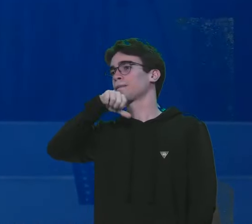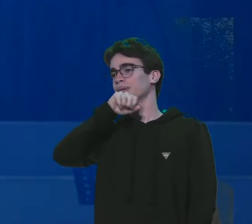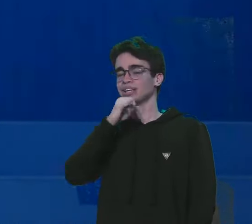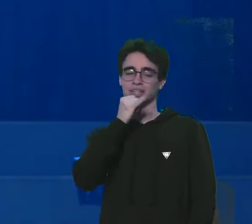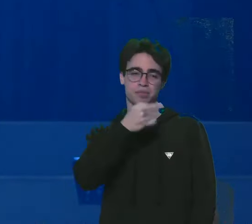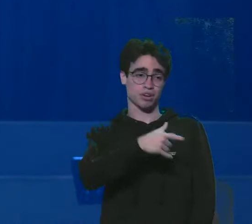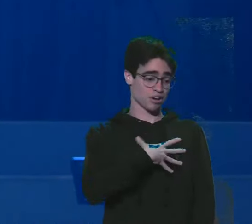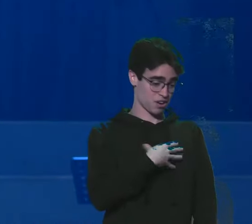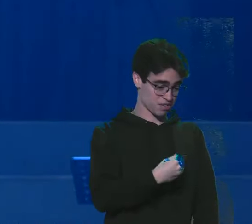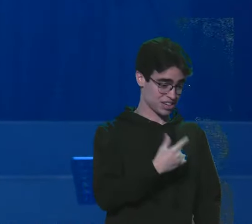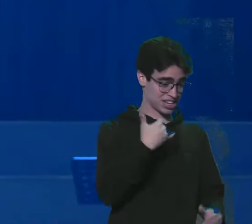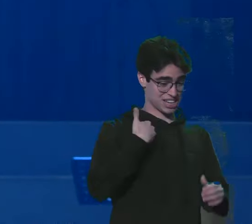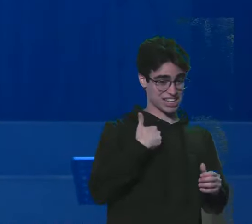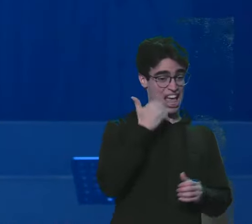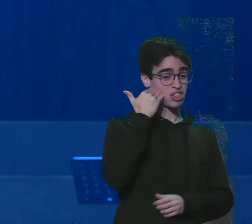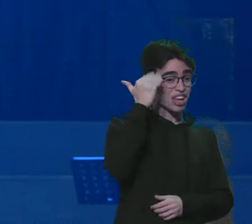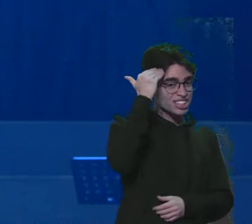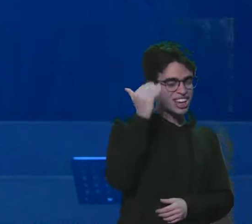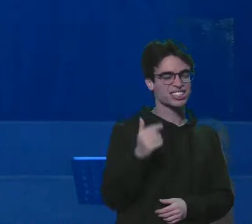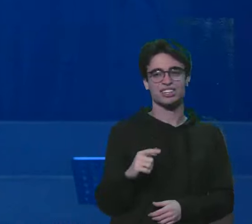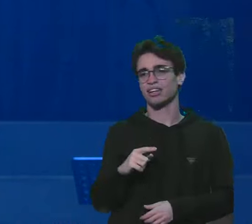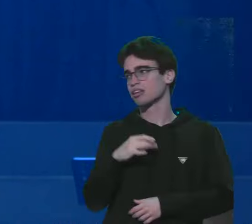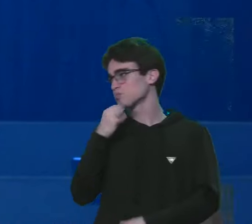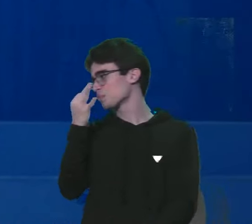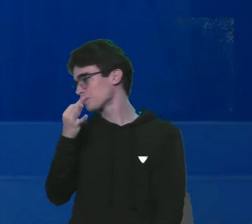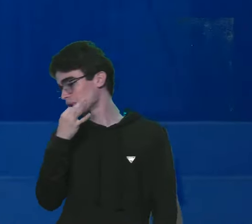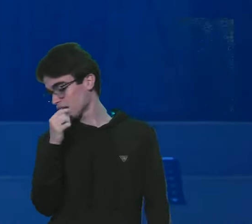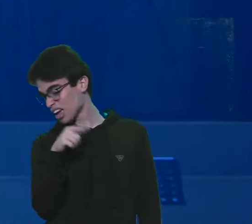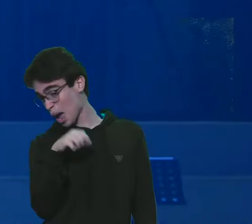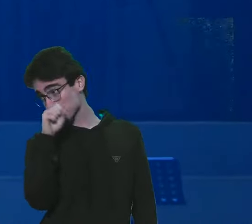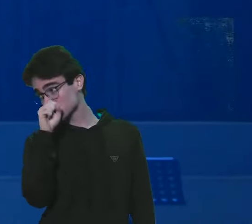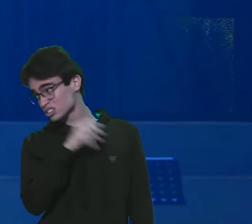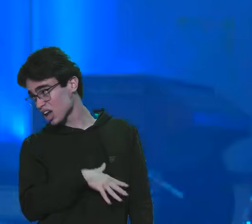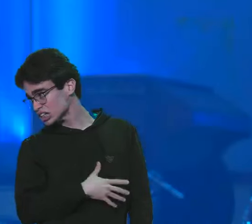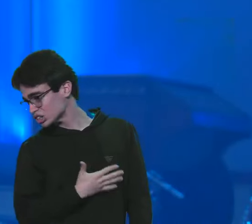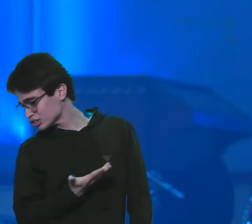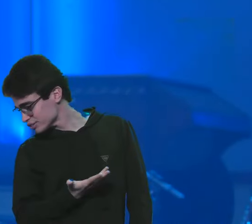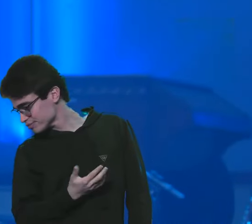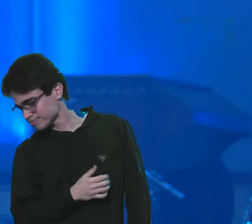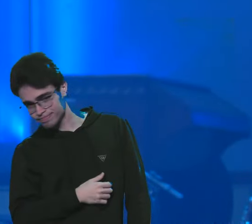vira adolescente, começa aqueles comentários de tiozão: é, aborrecente mesmo.